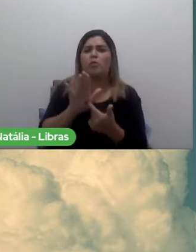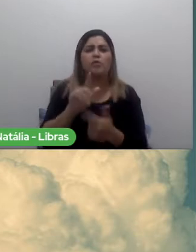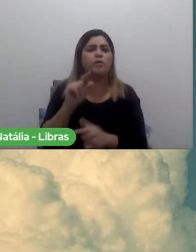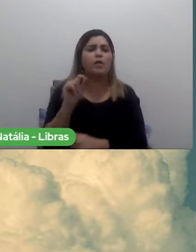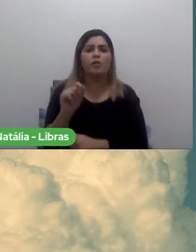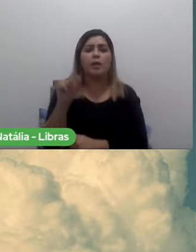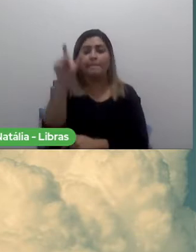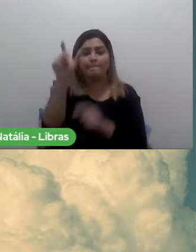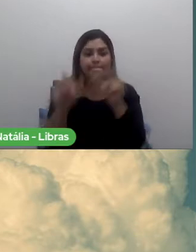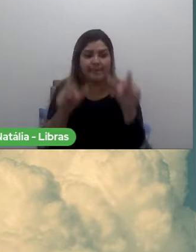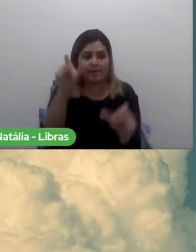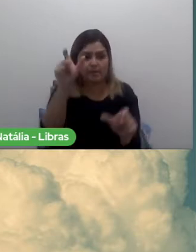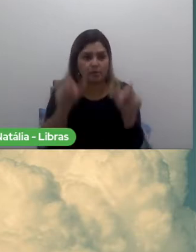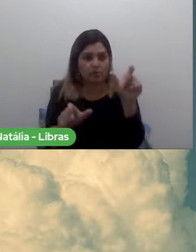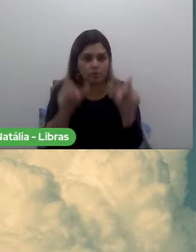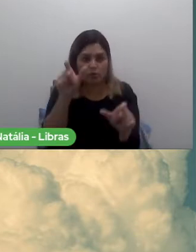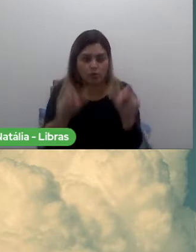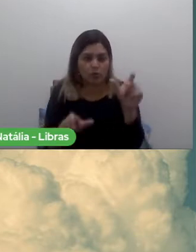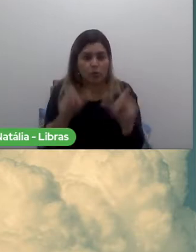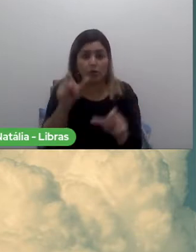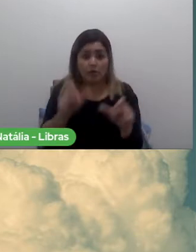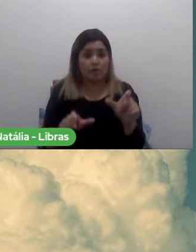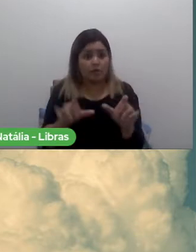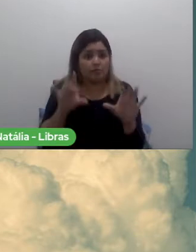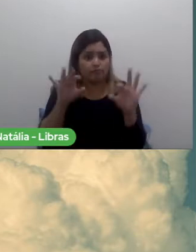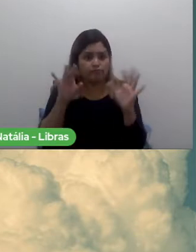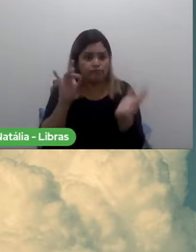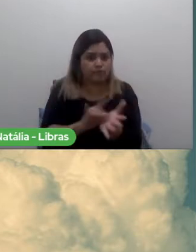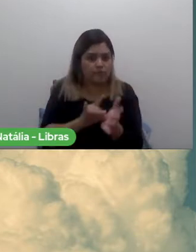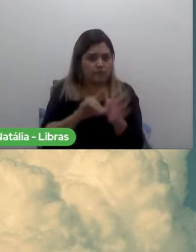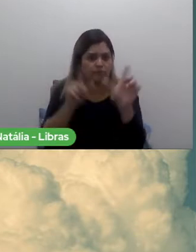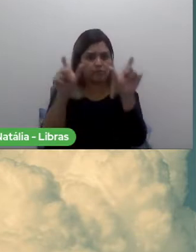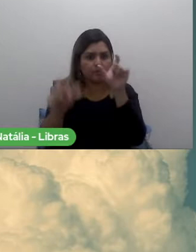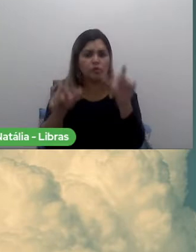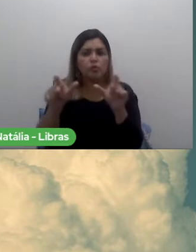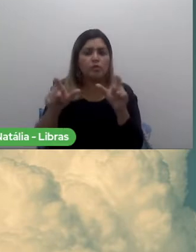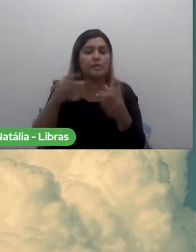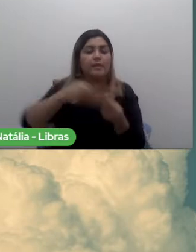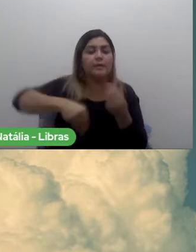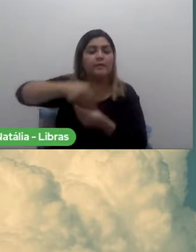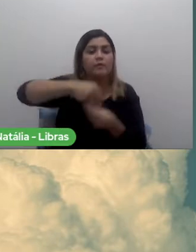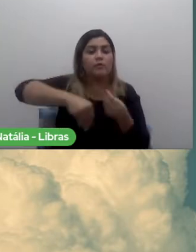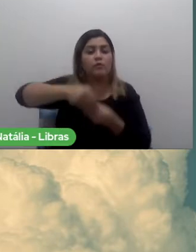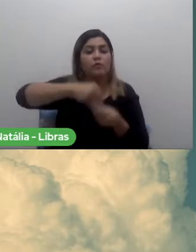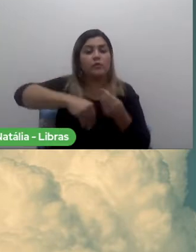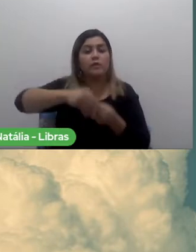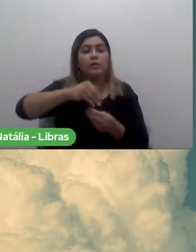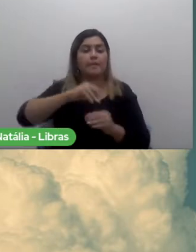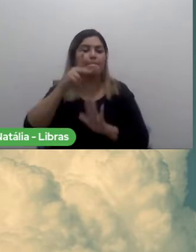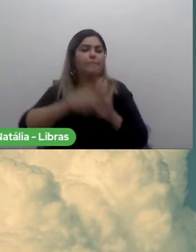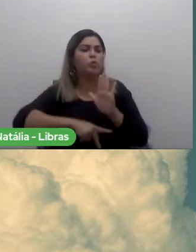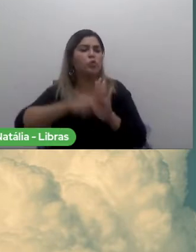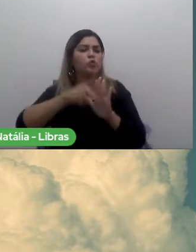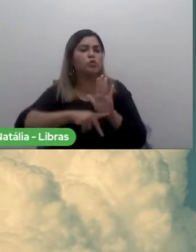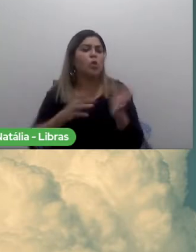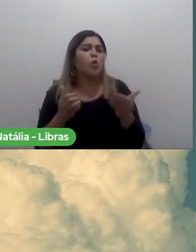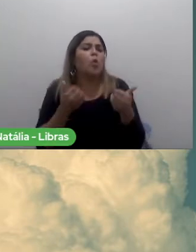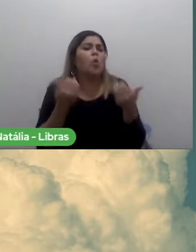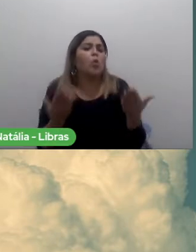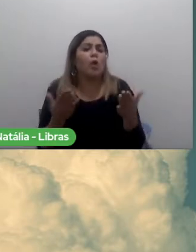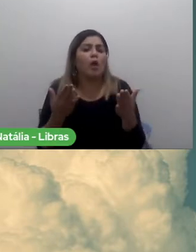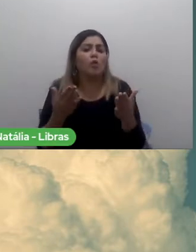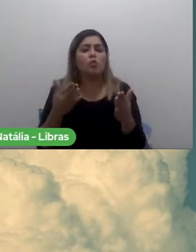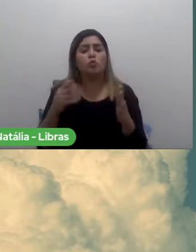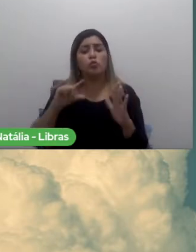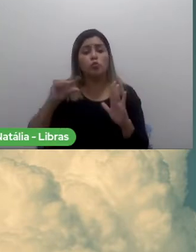seres humanos, tá? Pessoas de fato. Quem são as pessoas envolvidas, quais são os softwares, as ferramentas